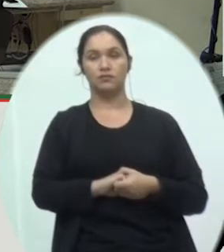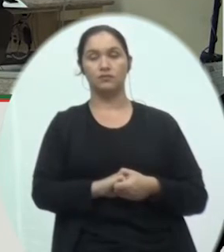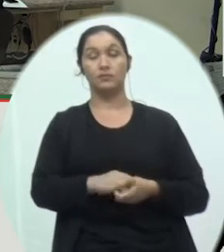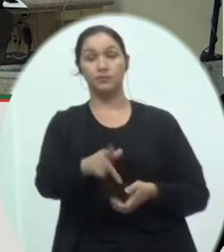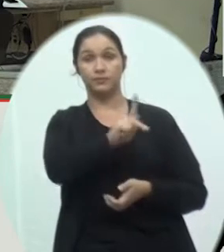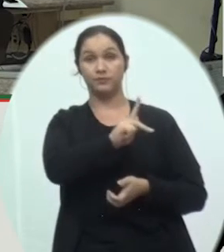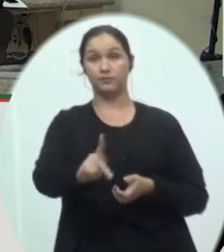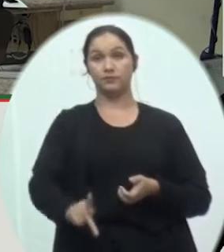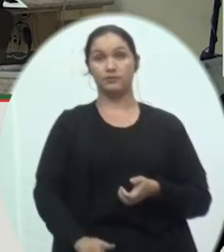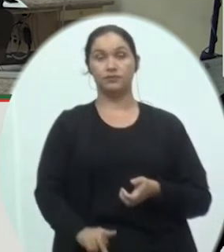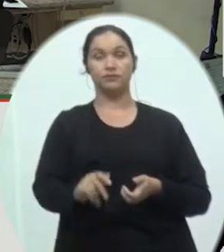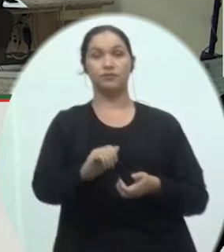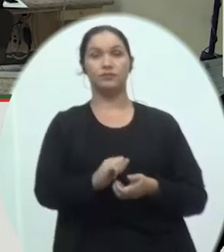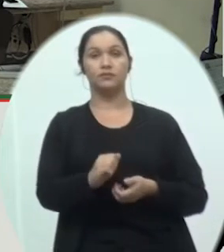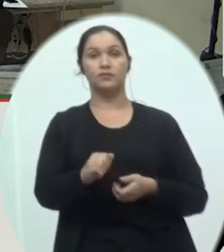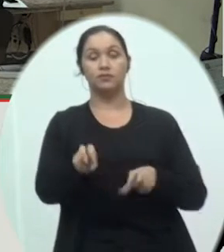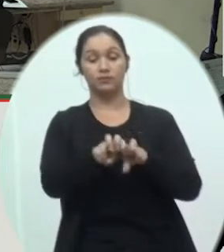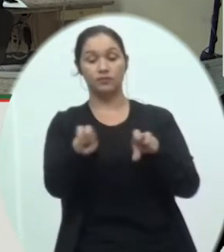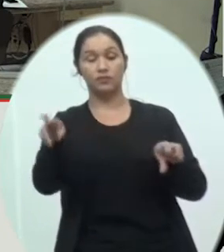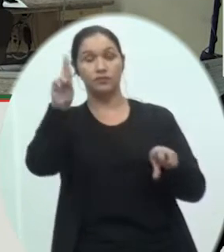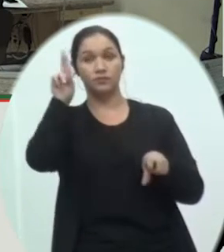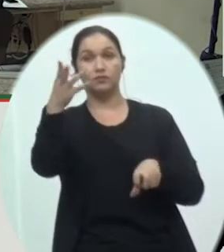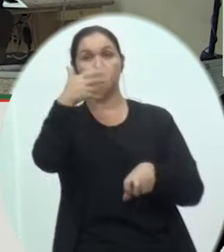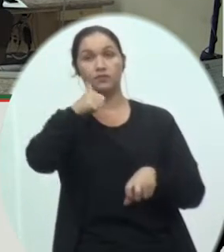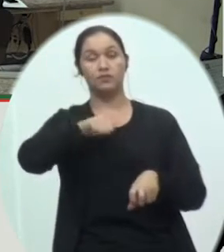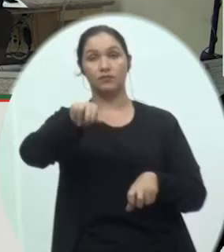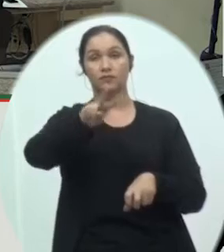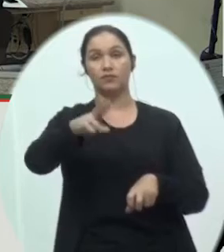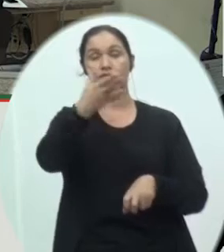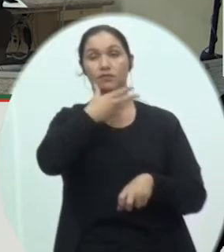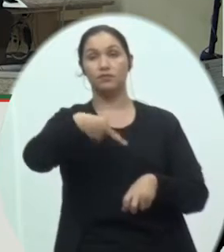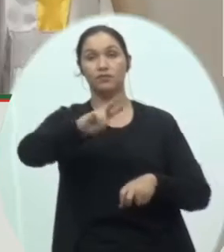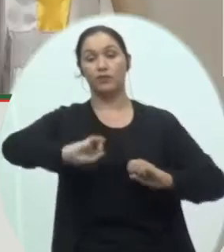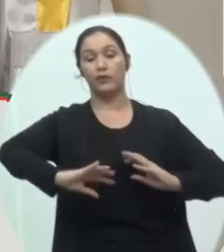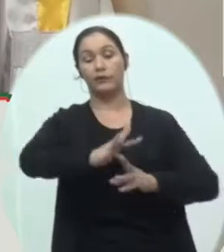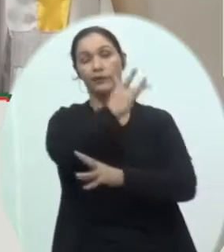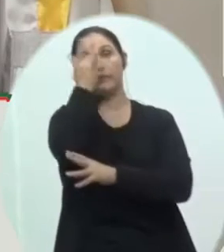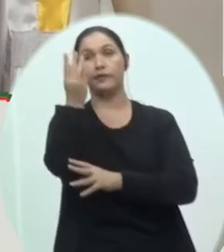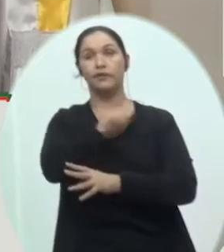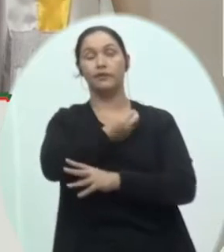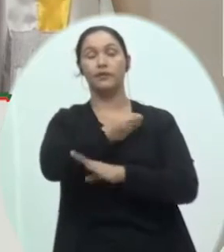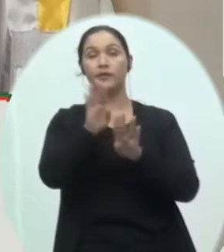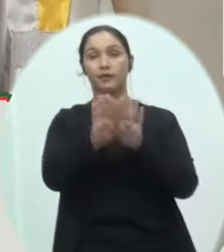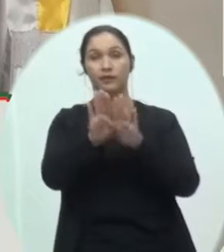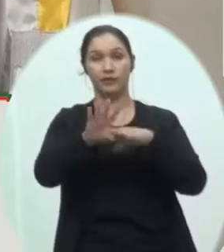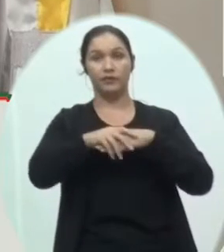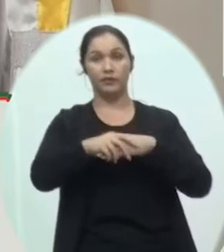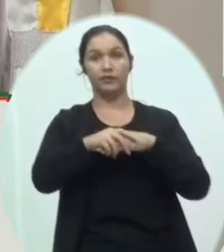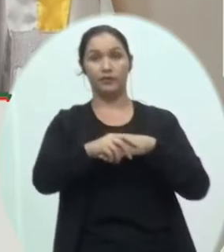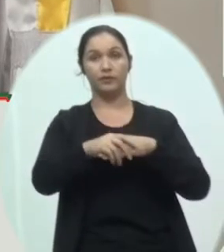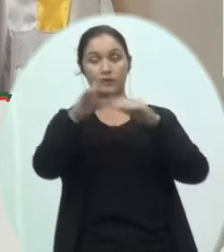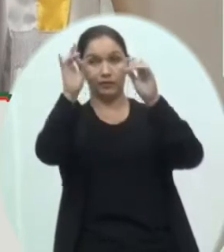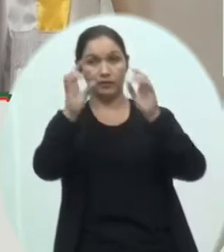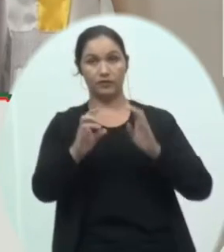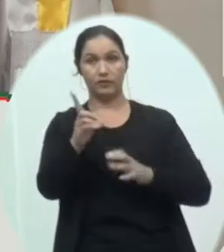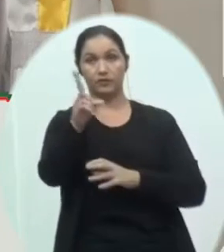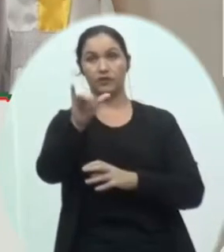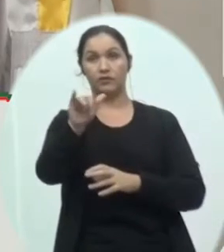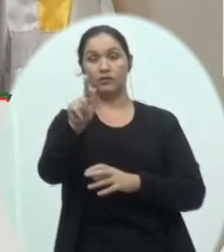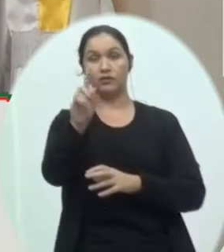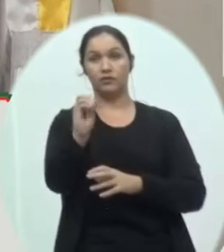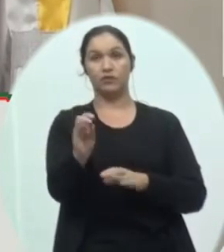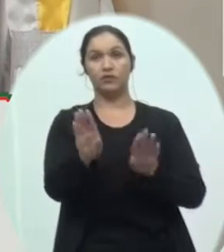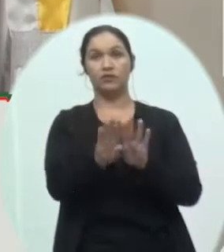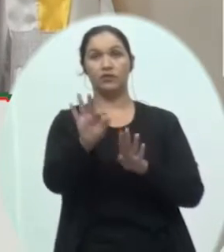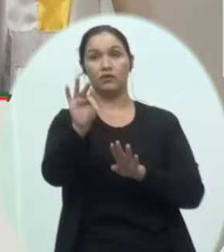Senhor presidente, demais membros da mesa, vereadoras, vereadores, todos que aqui estão presentes, cumprimento também especial ao Diego, ao